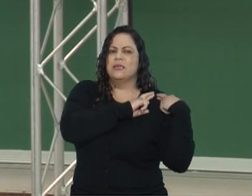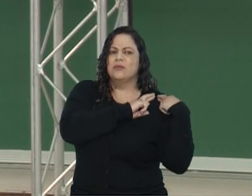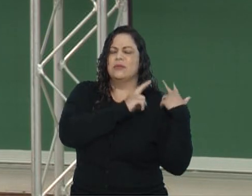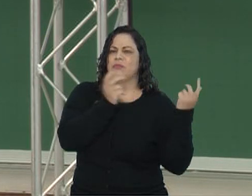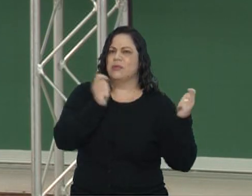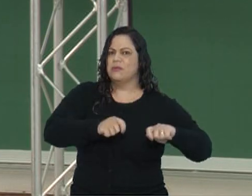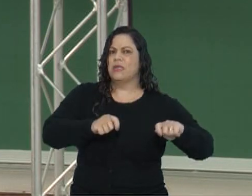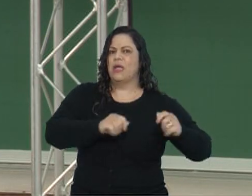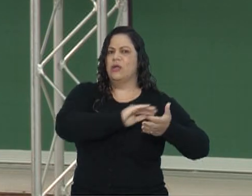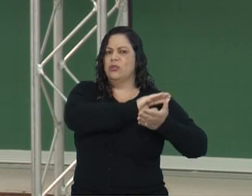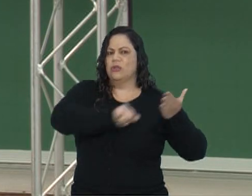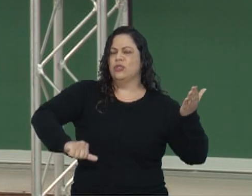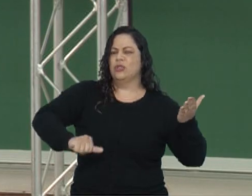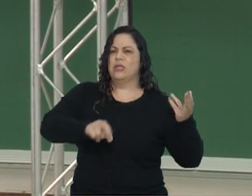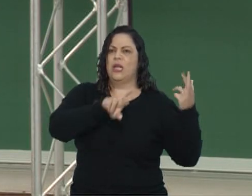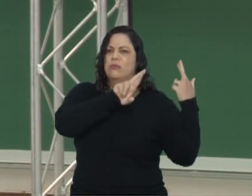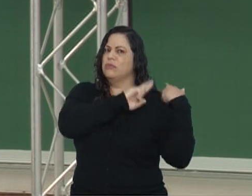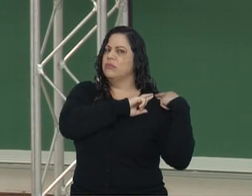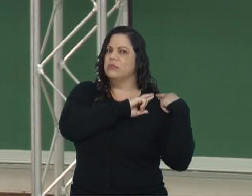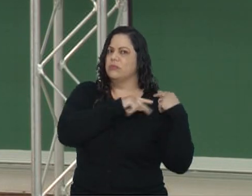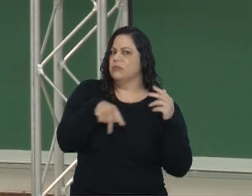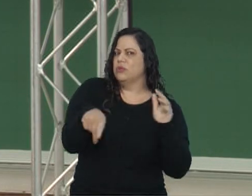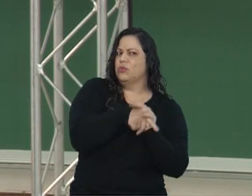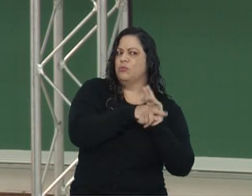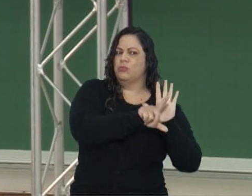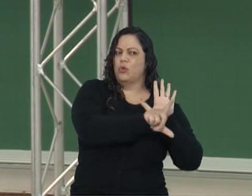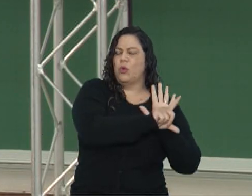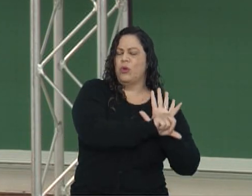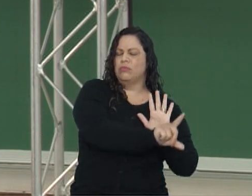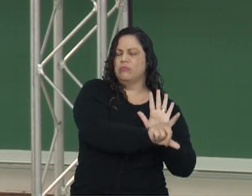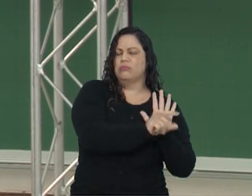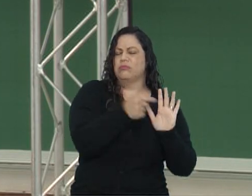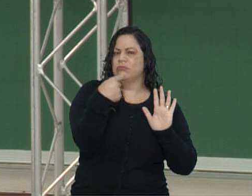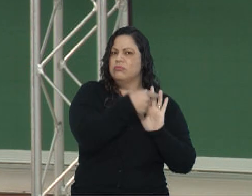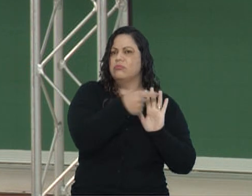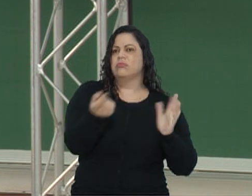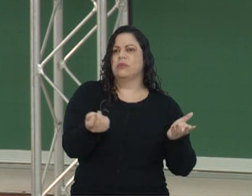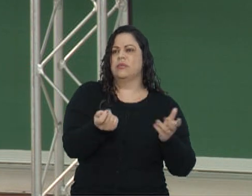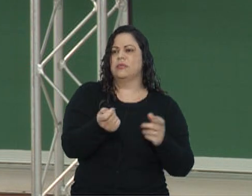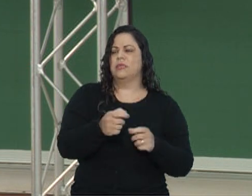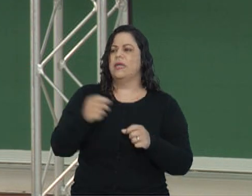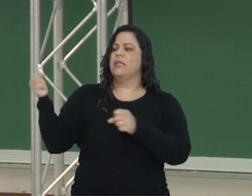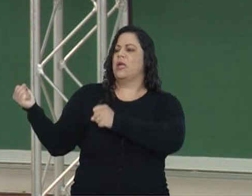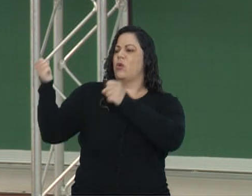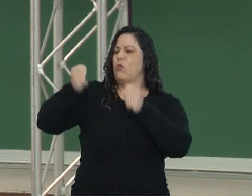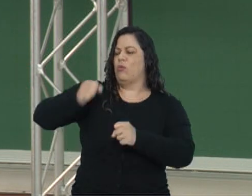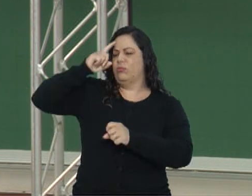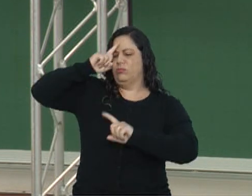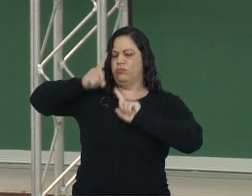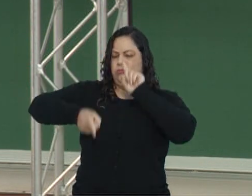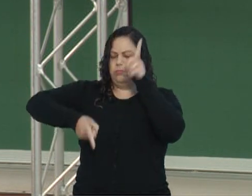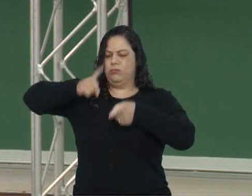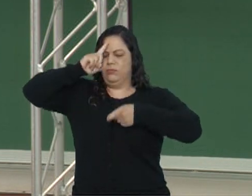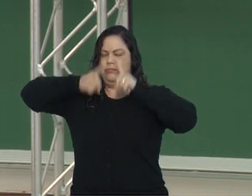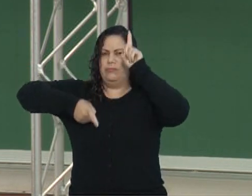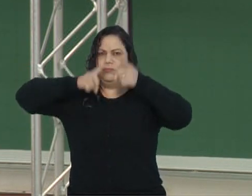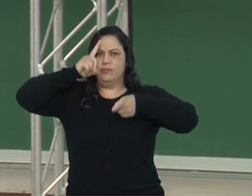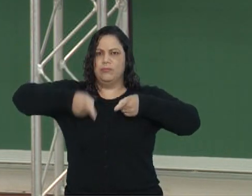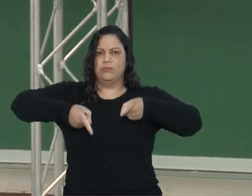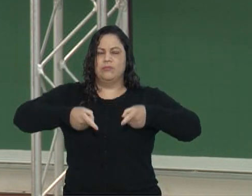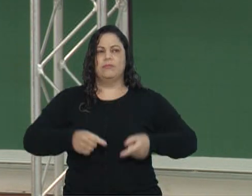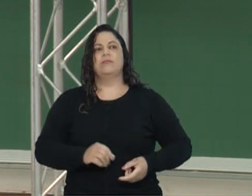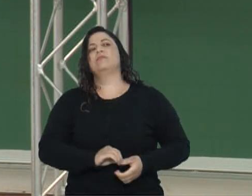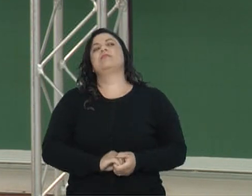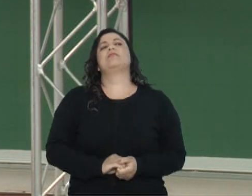poder. É retirado o poder do poder e é, de maneira autoritária, né, instituído um outro tipo de corpo de poder.